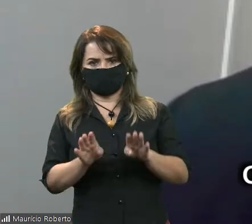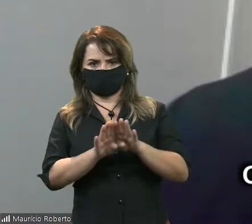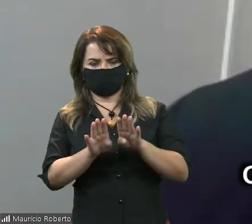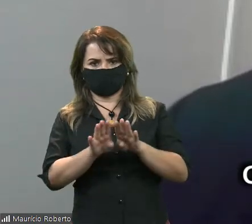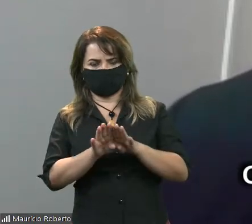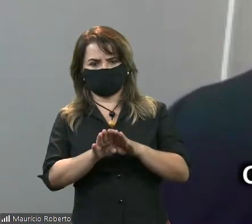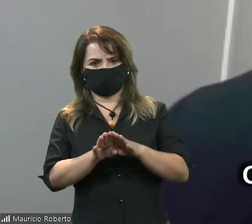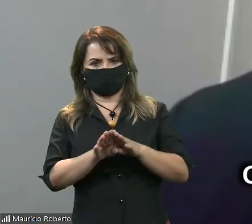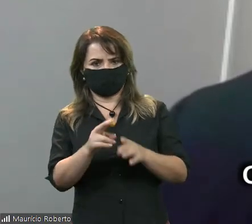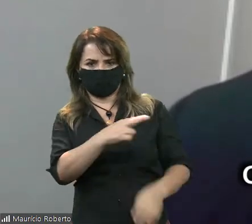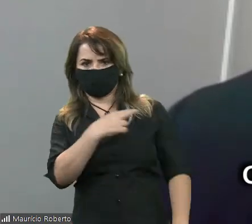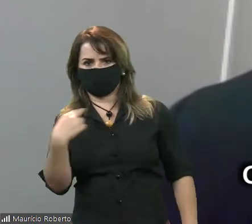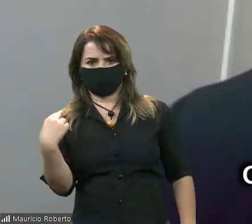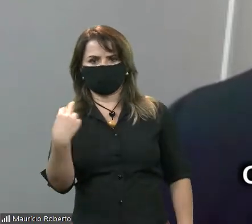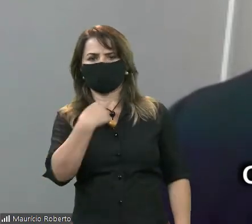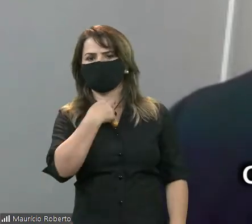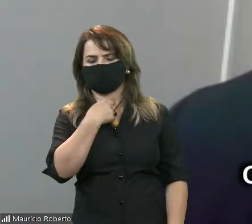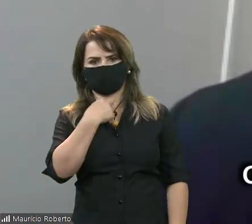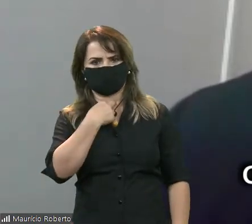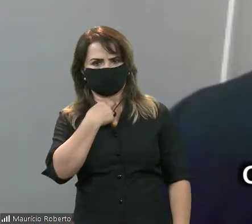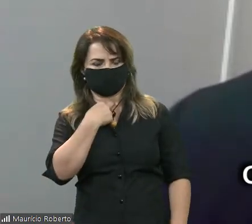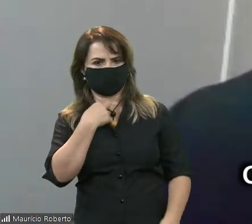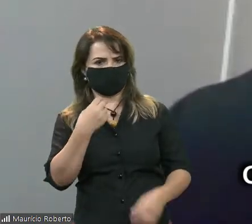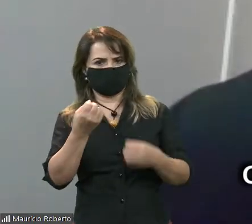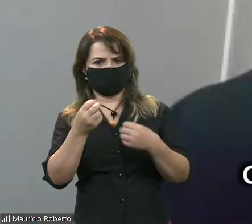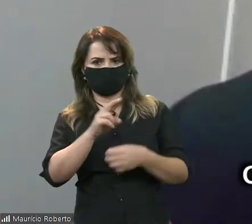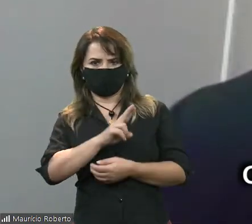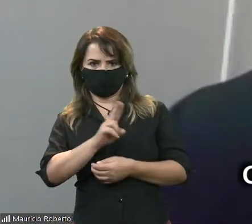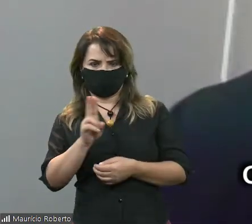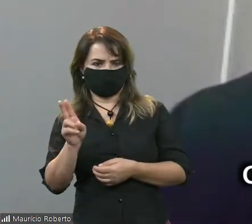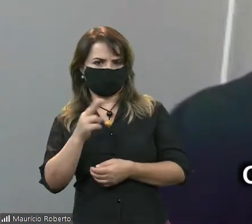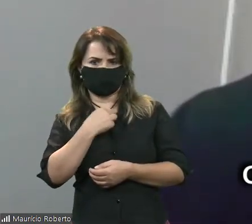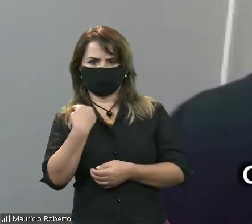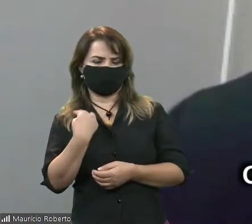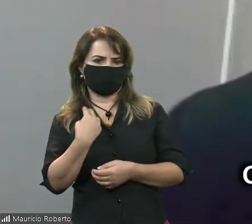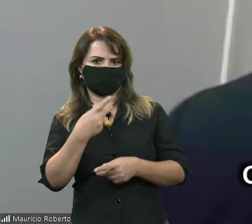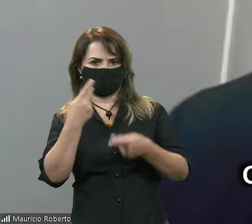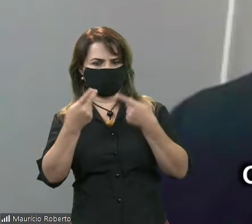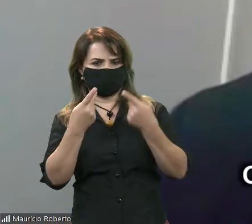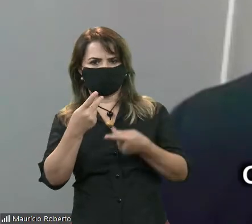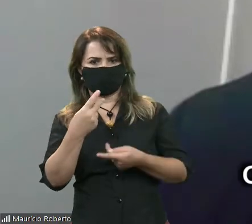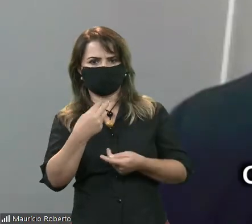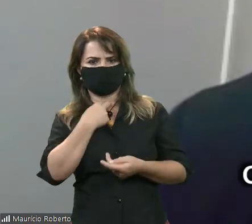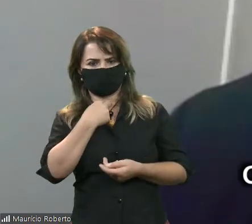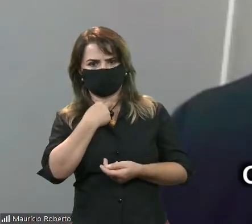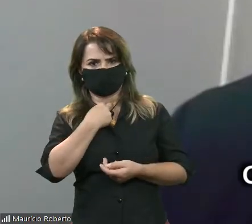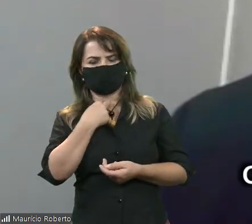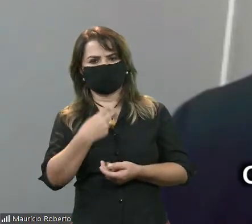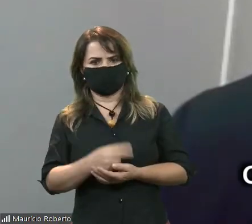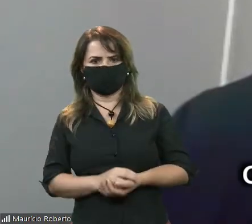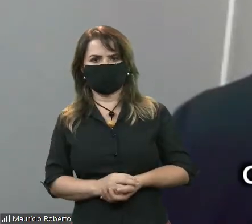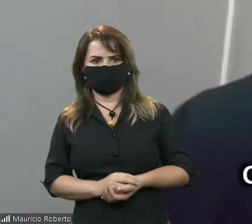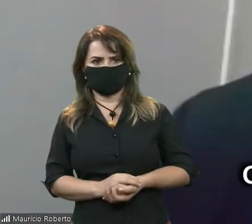não citar o meu nome pelas questões já faladas aí por mim e também pelo vereador Marcos